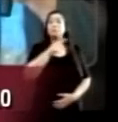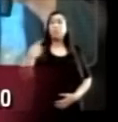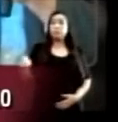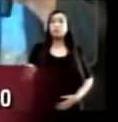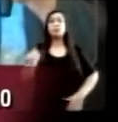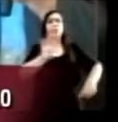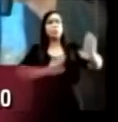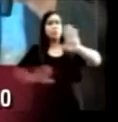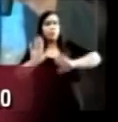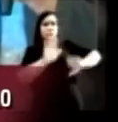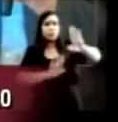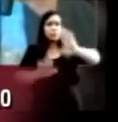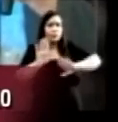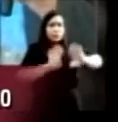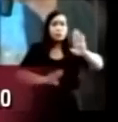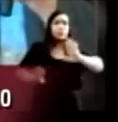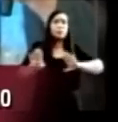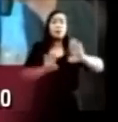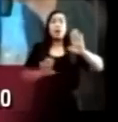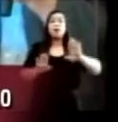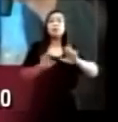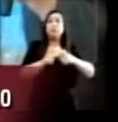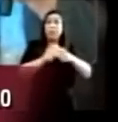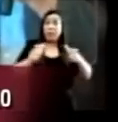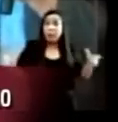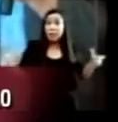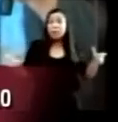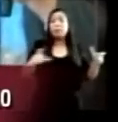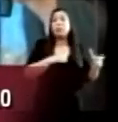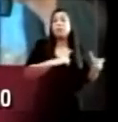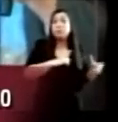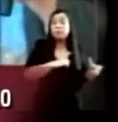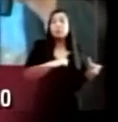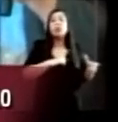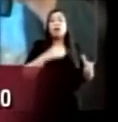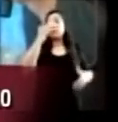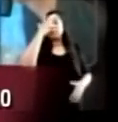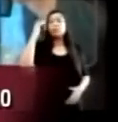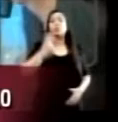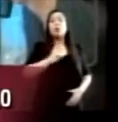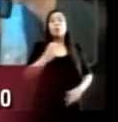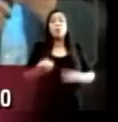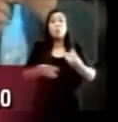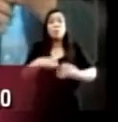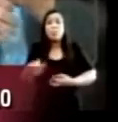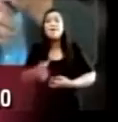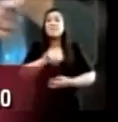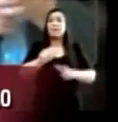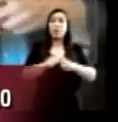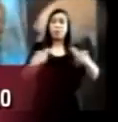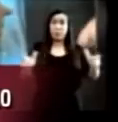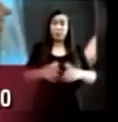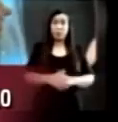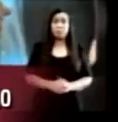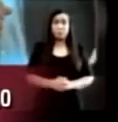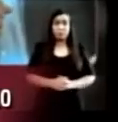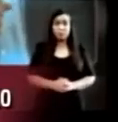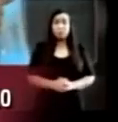tomem cuidado que os nossos casos estão aumentando e o número de óbitos pode voltar a aumentar.